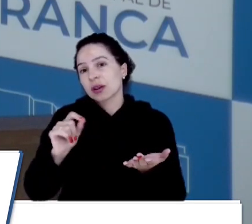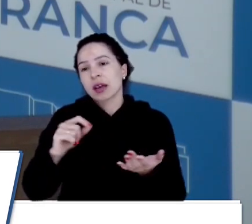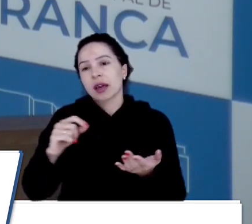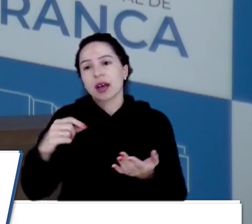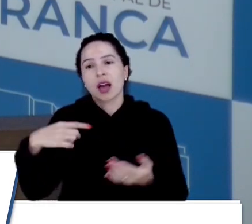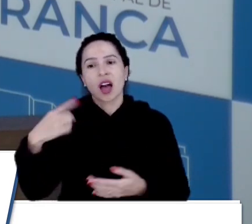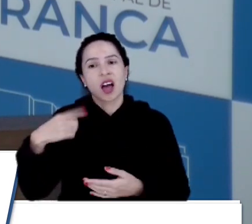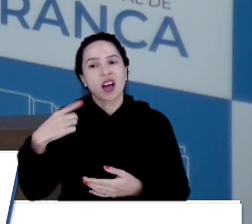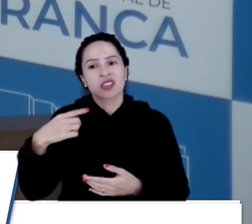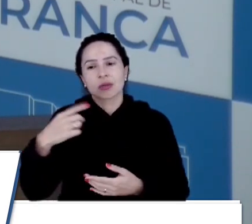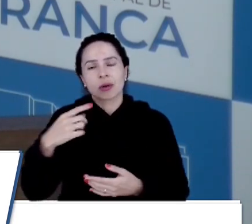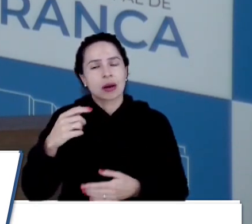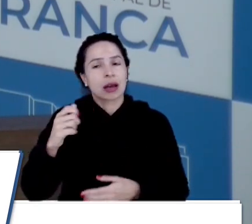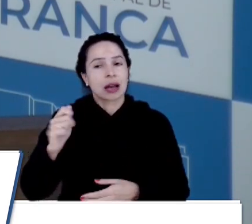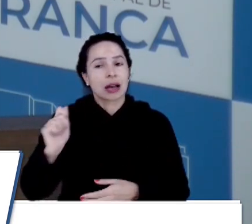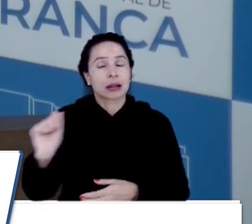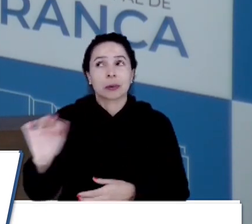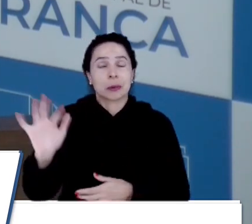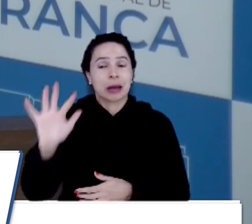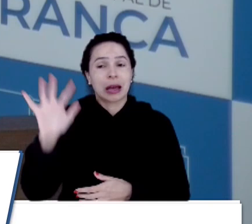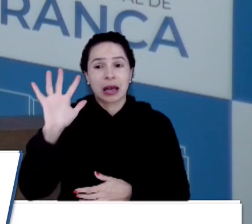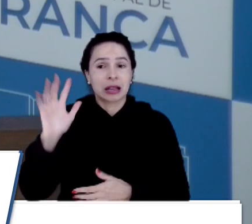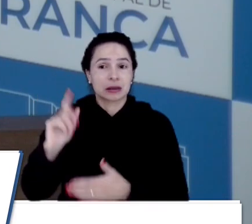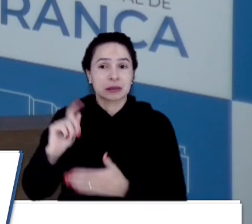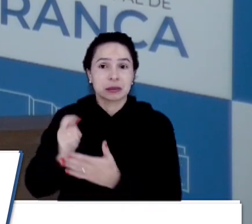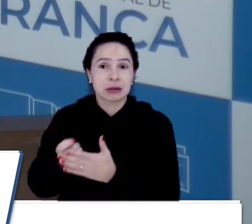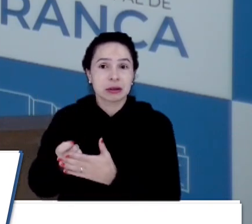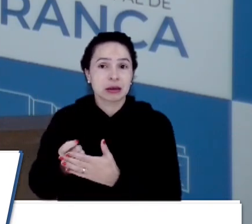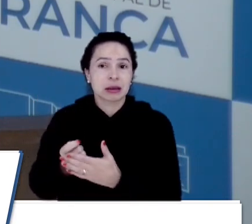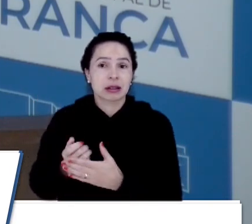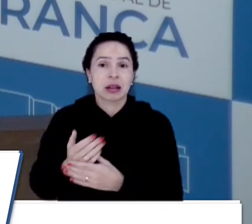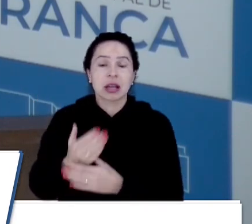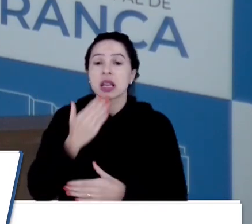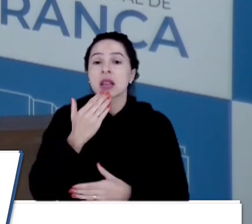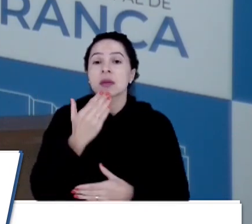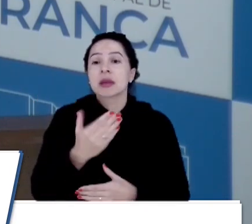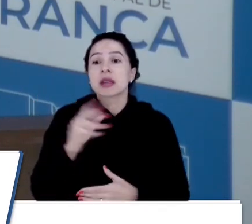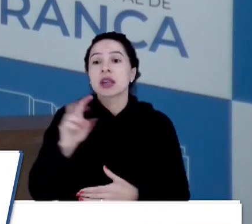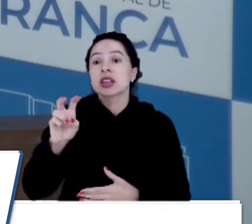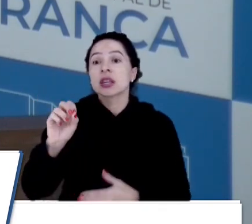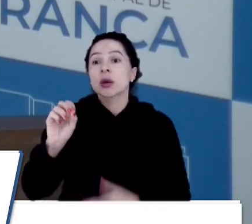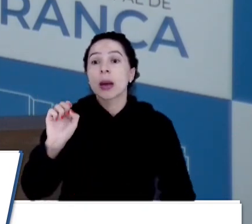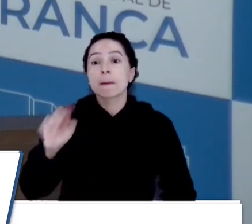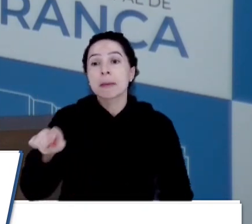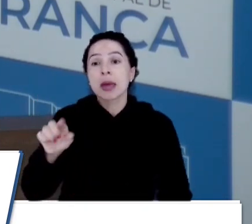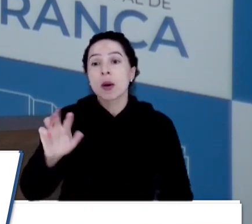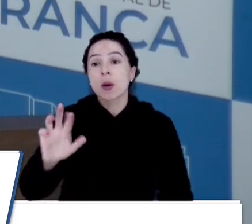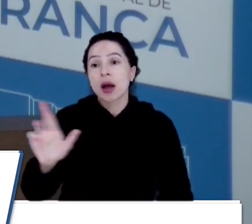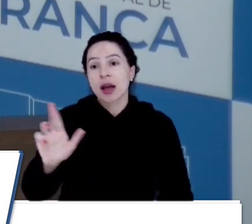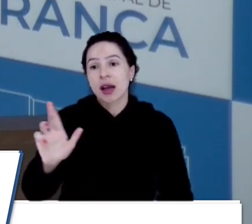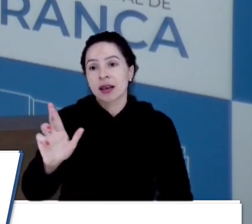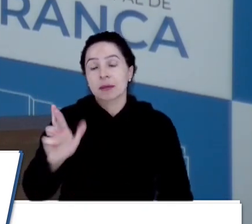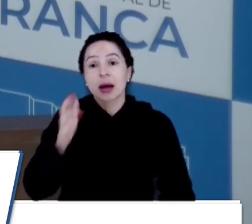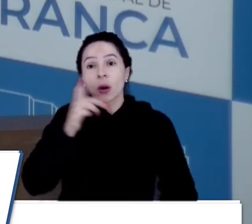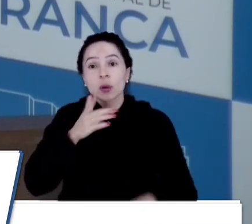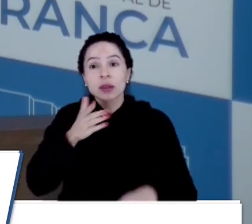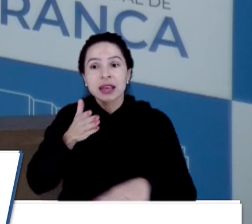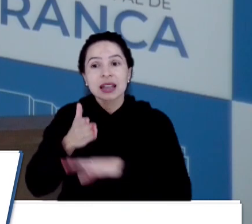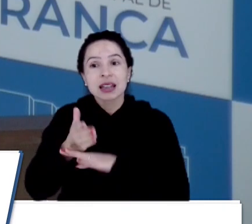não são baratos, e pediram para nós 50 mil reais para entrar com essa